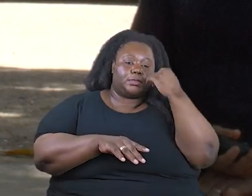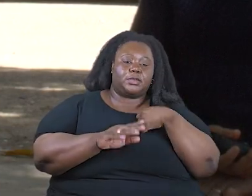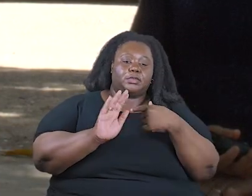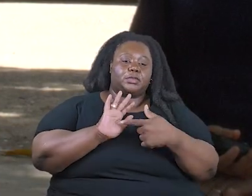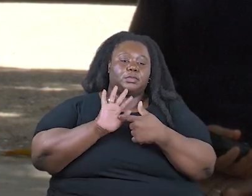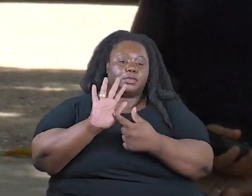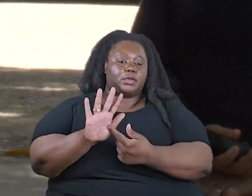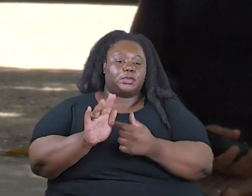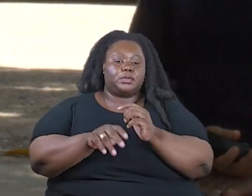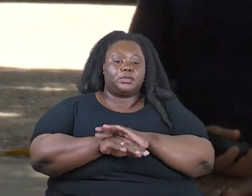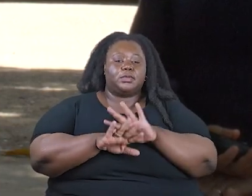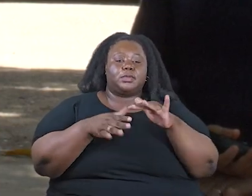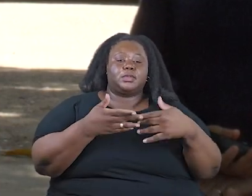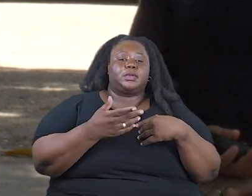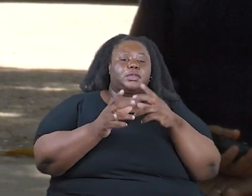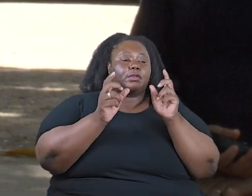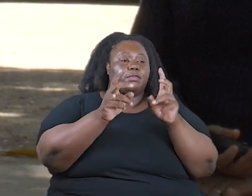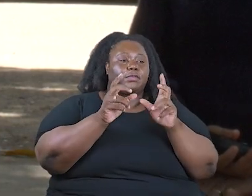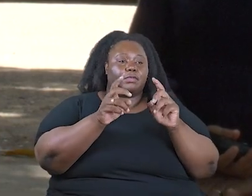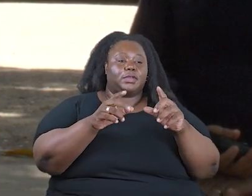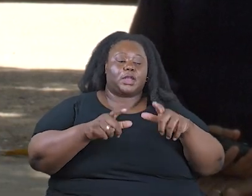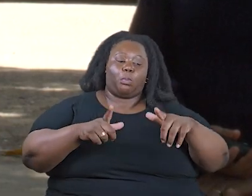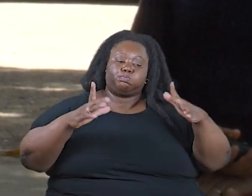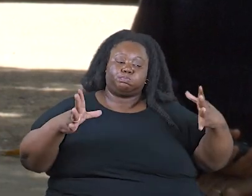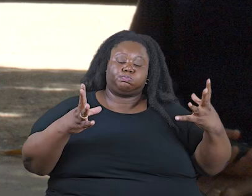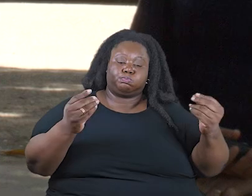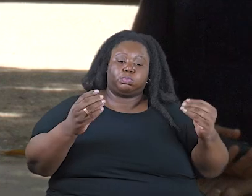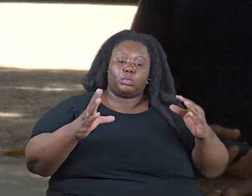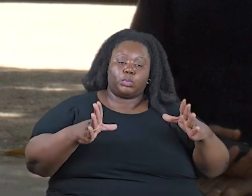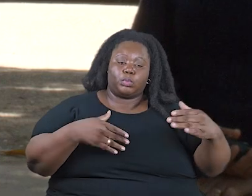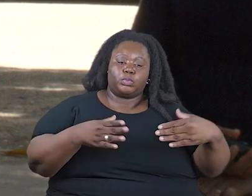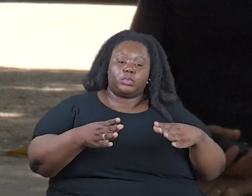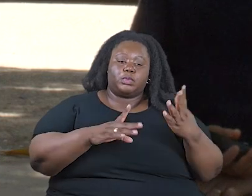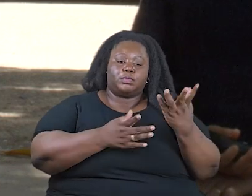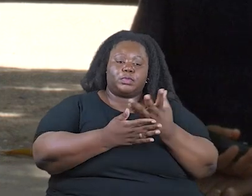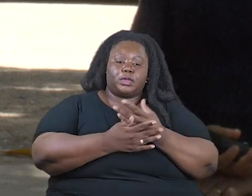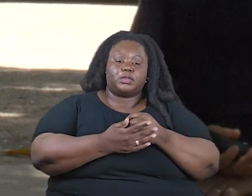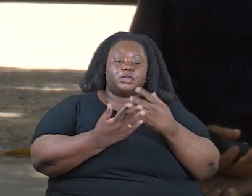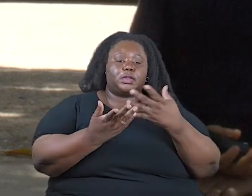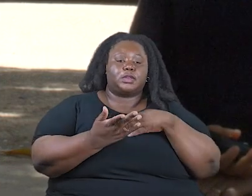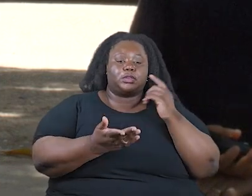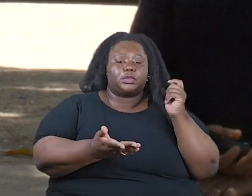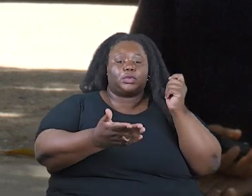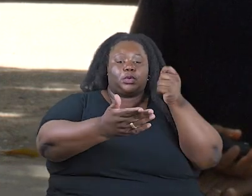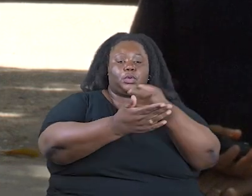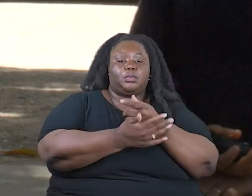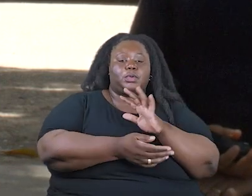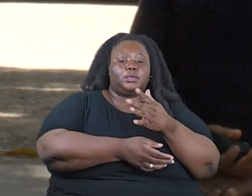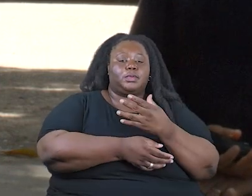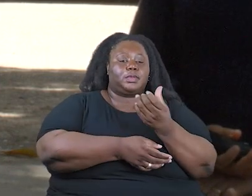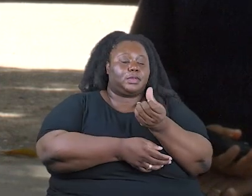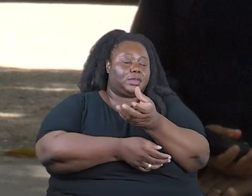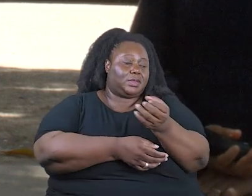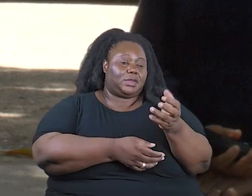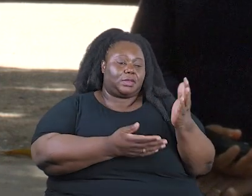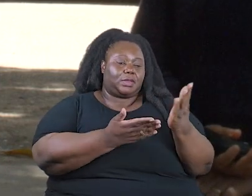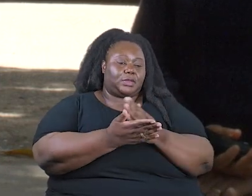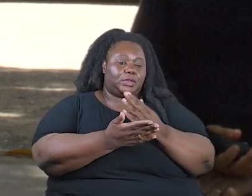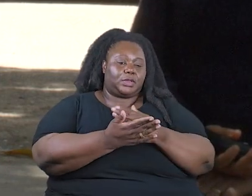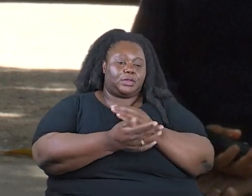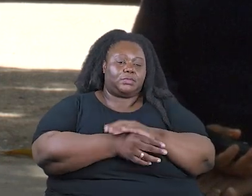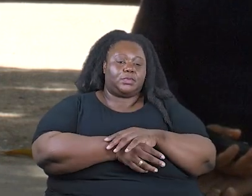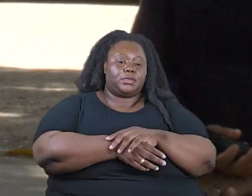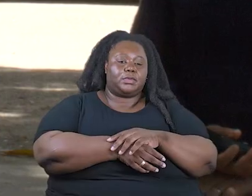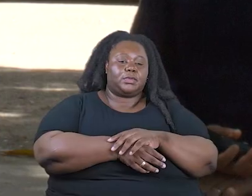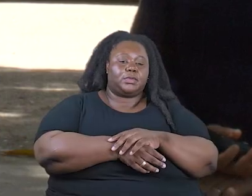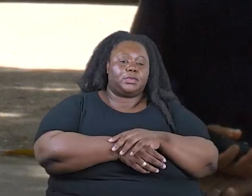caras expuseram. Então eles estavam vendendo um lote de livro de artista, então eles compraram, sei lá, 600 livros de